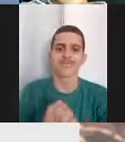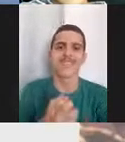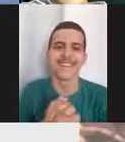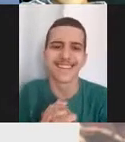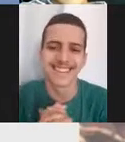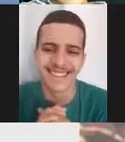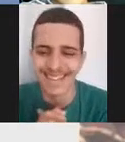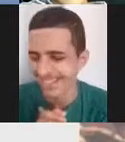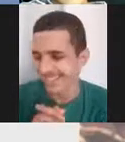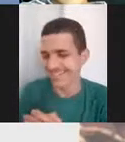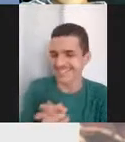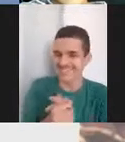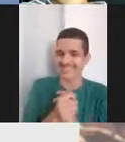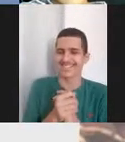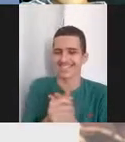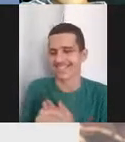ali